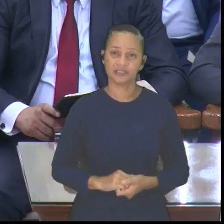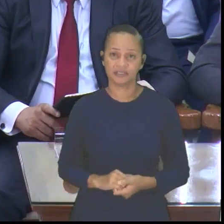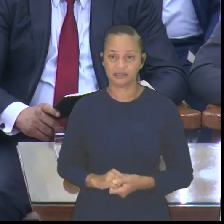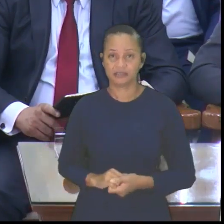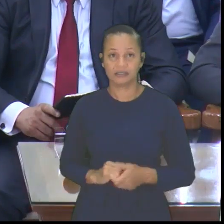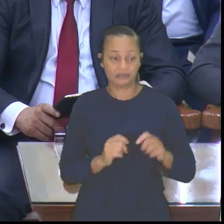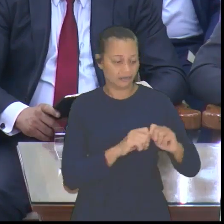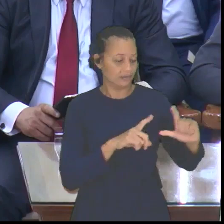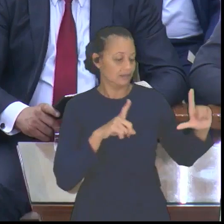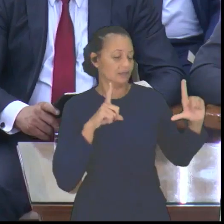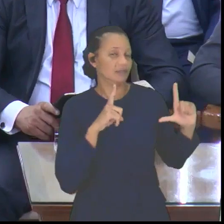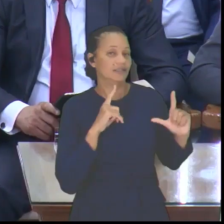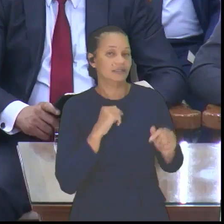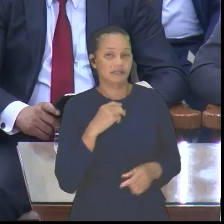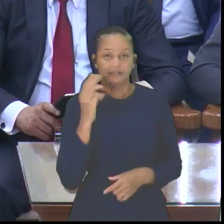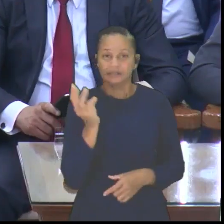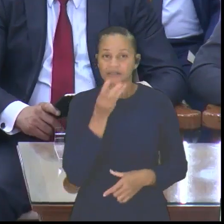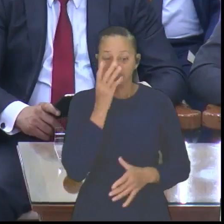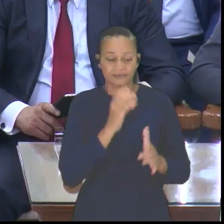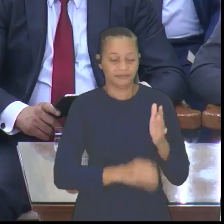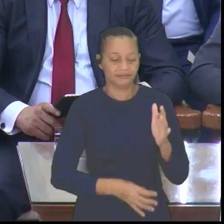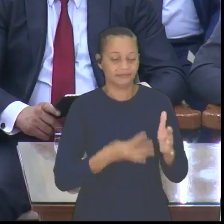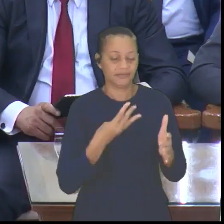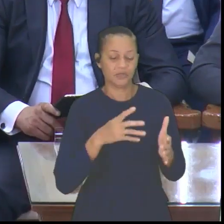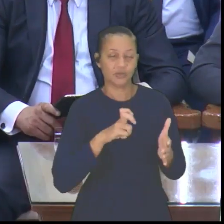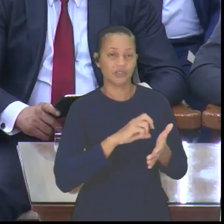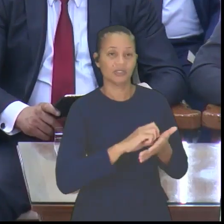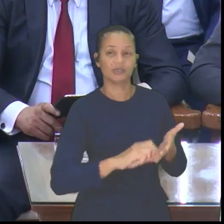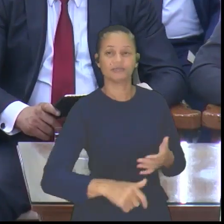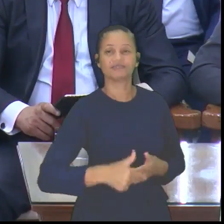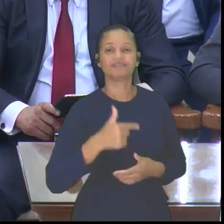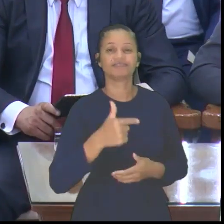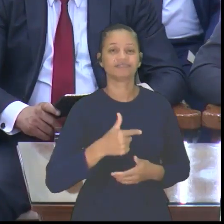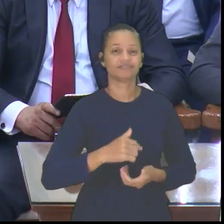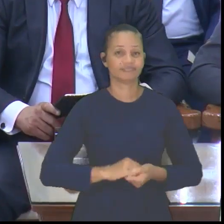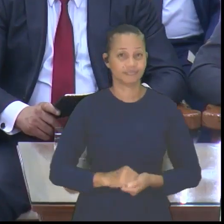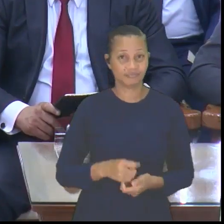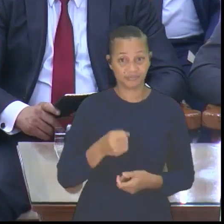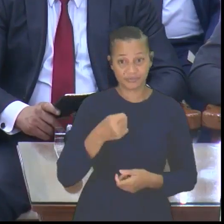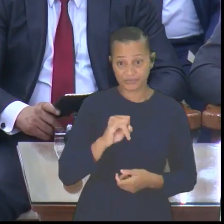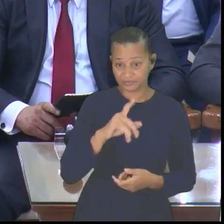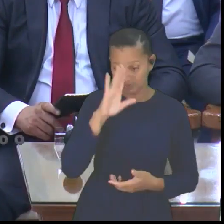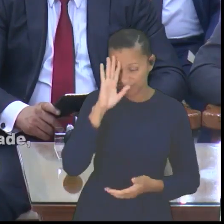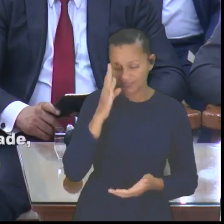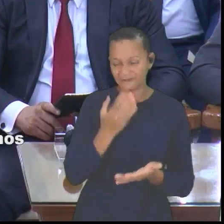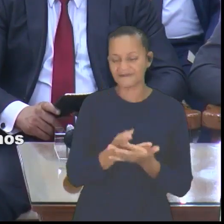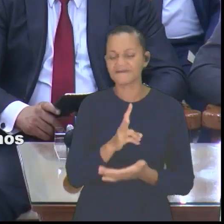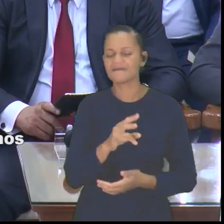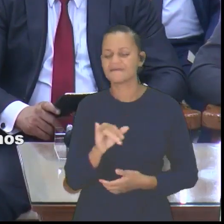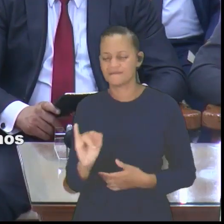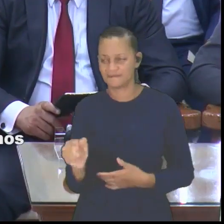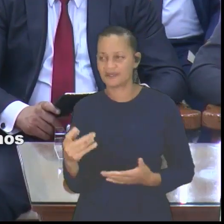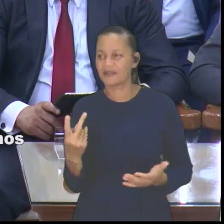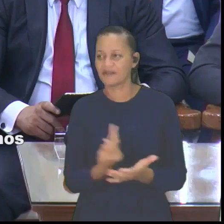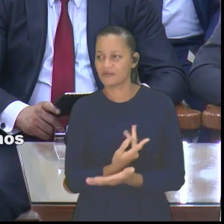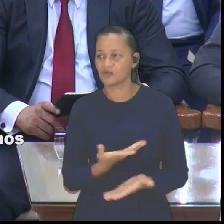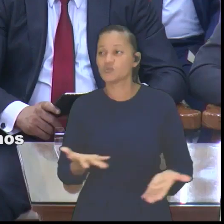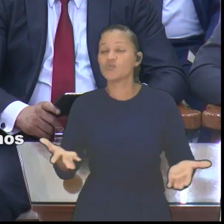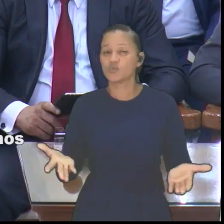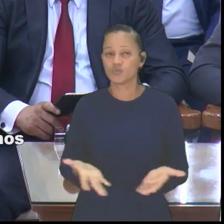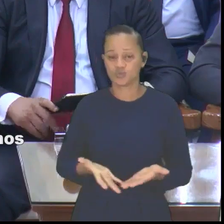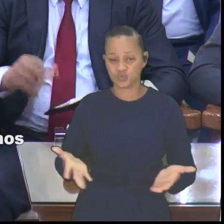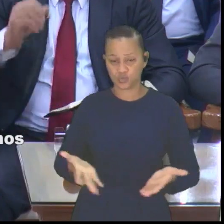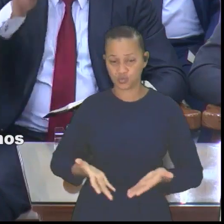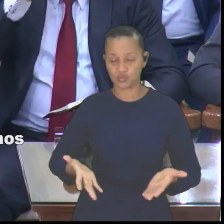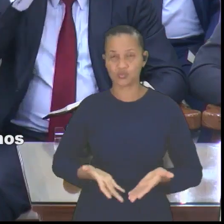Bota o versículo número 2, Isaías 45, 2. Se você crê, isso que acontecerá, está acontecendo hoje.